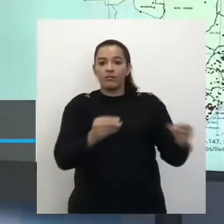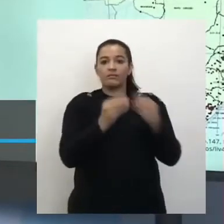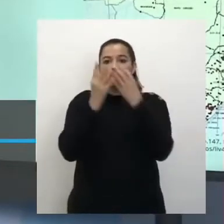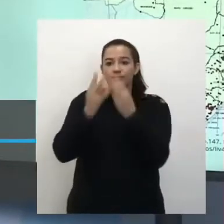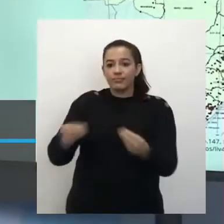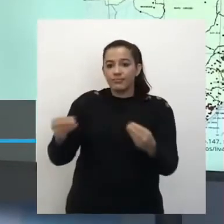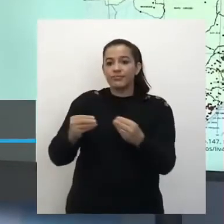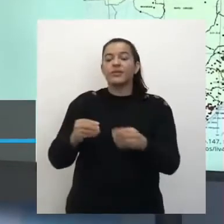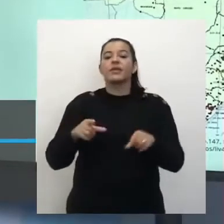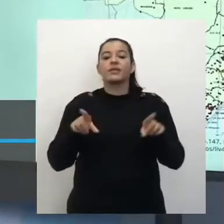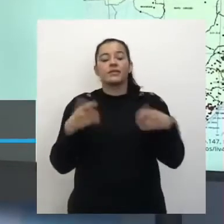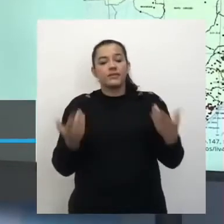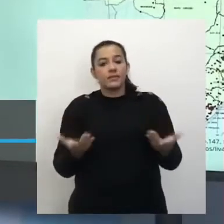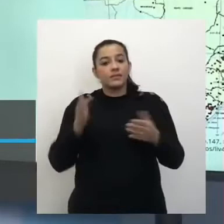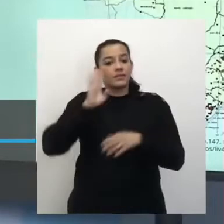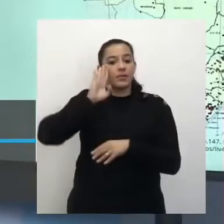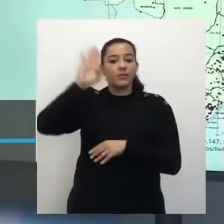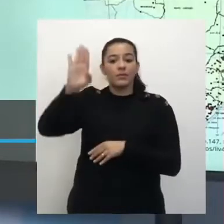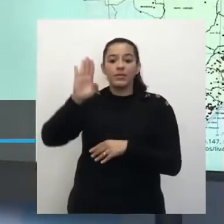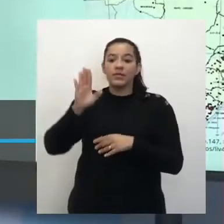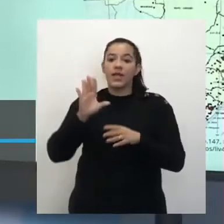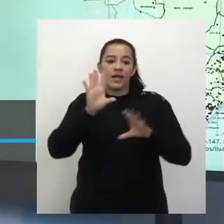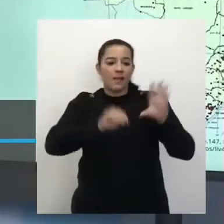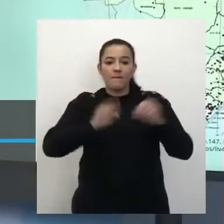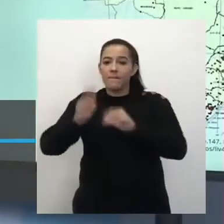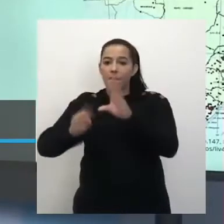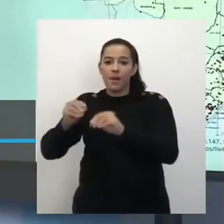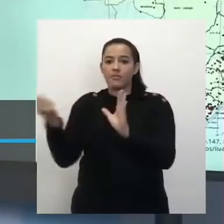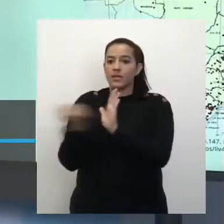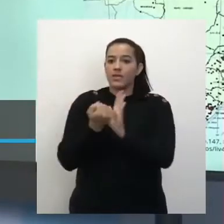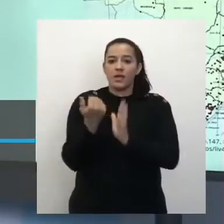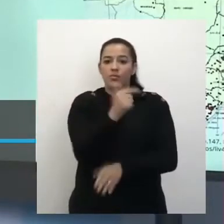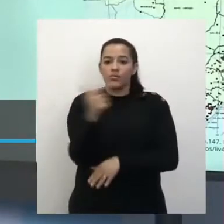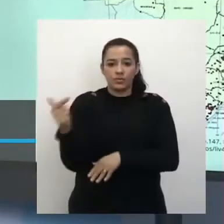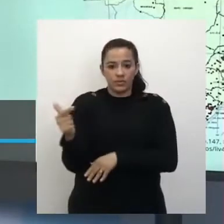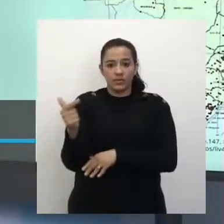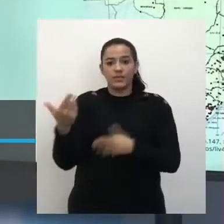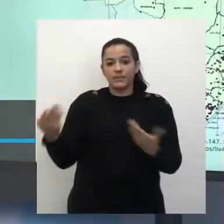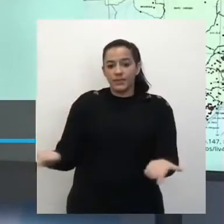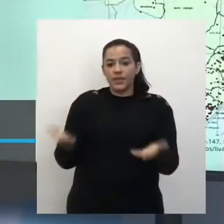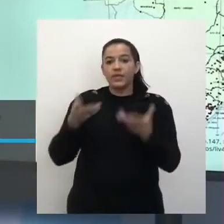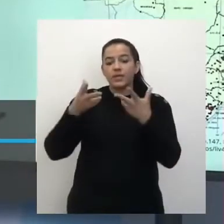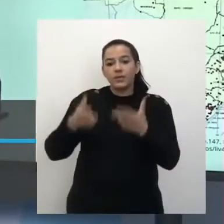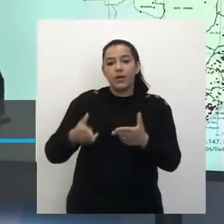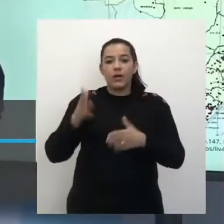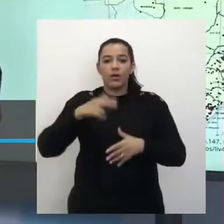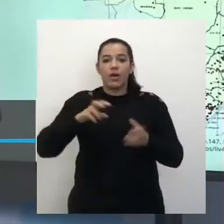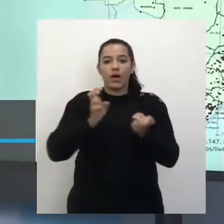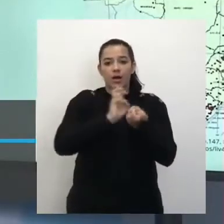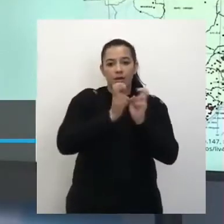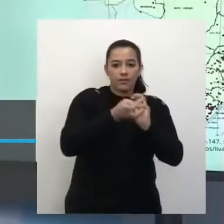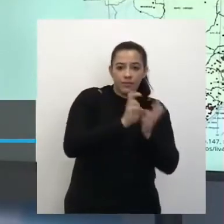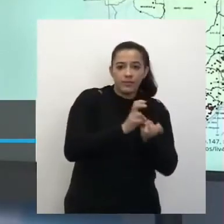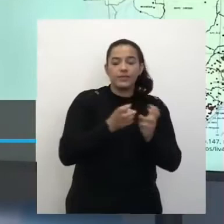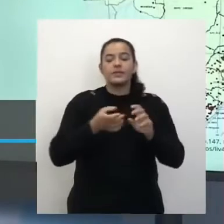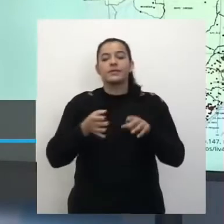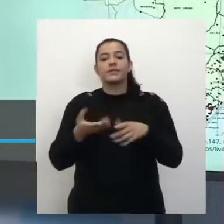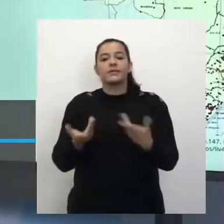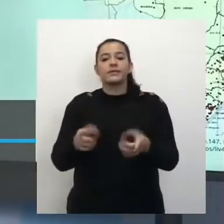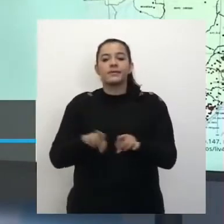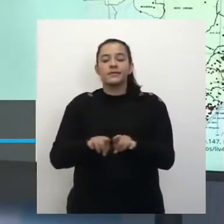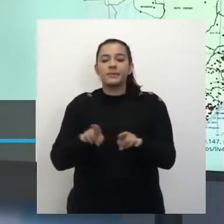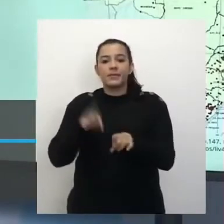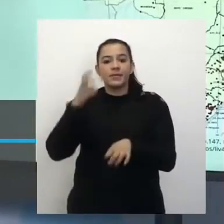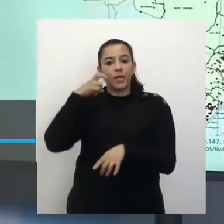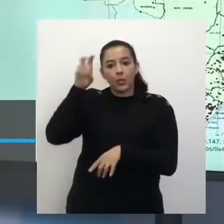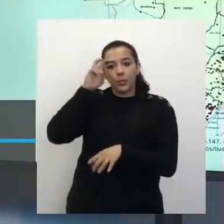principalmente essas culturas imateriais, que são aquelas que não são palpáveis, né, como é, por exemplo, o caso da capoeira e o caso dessa cultura